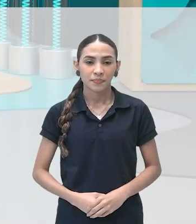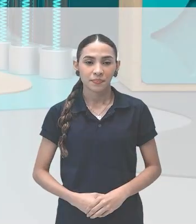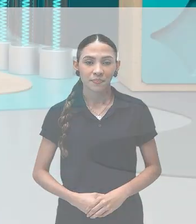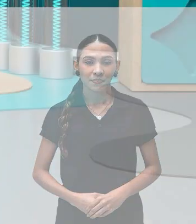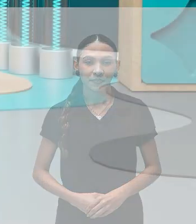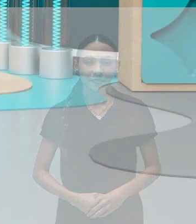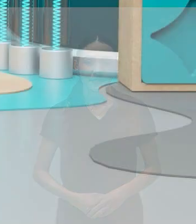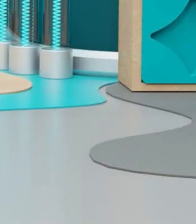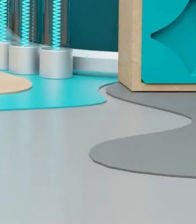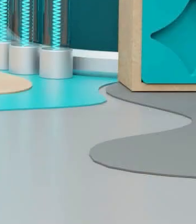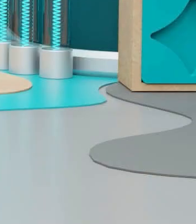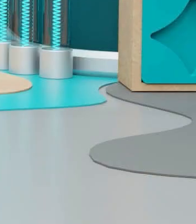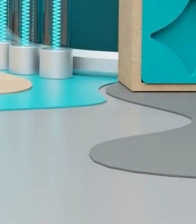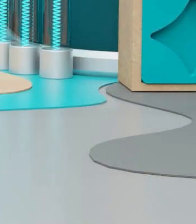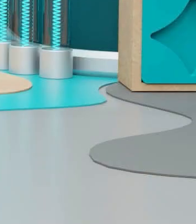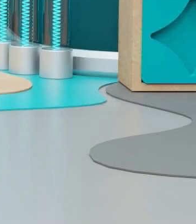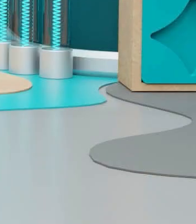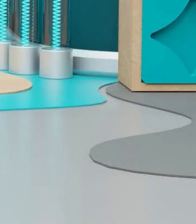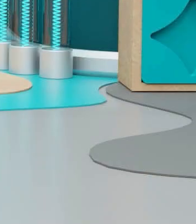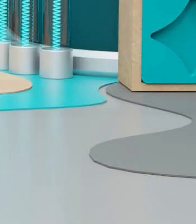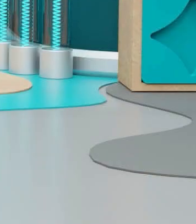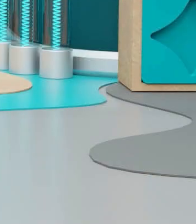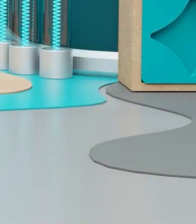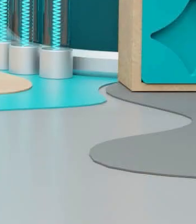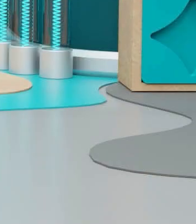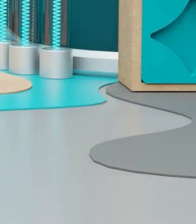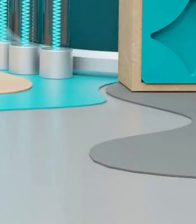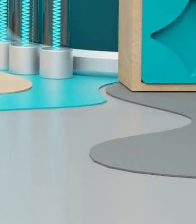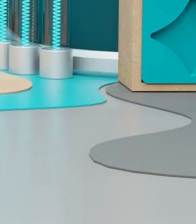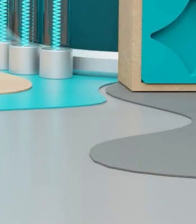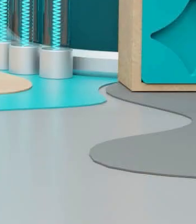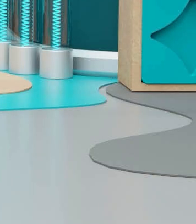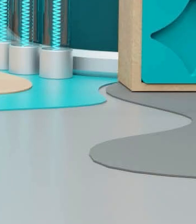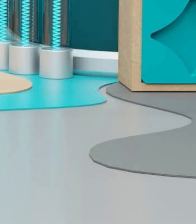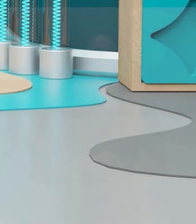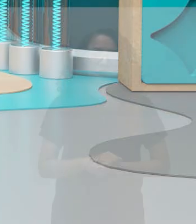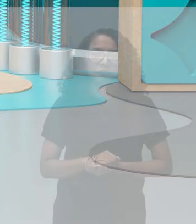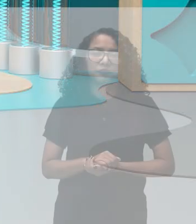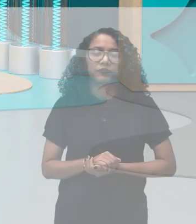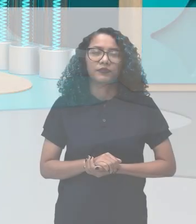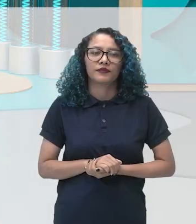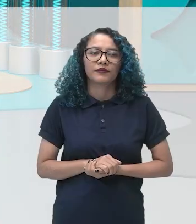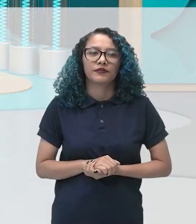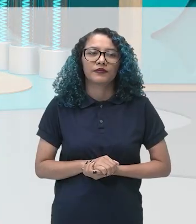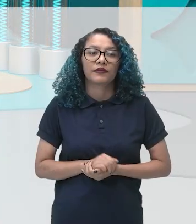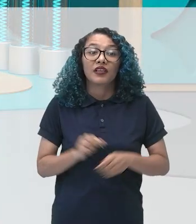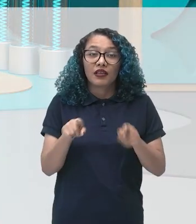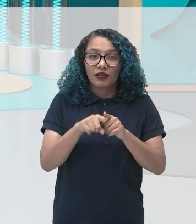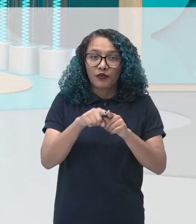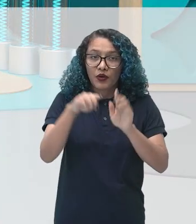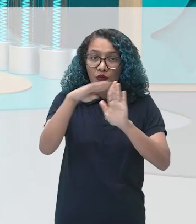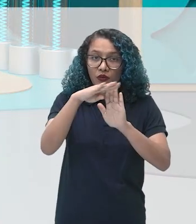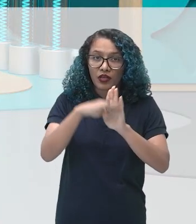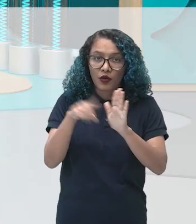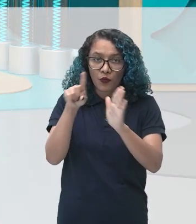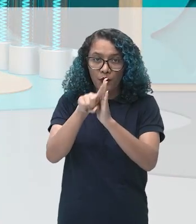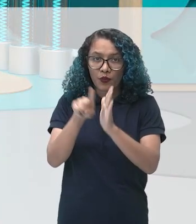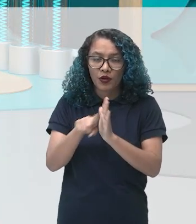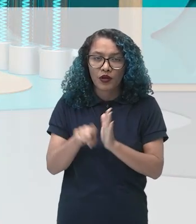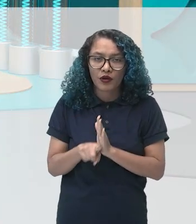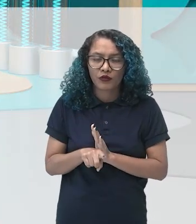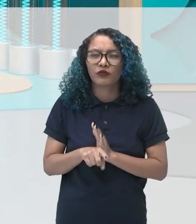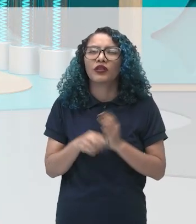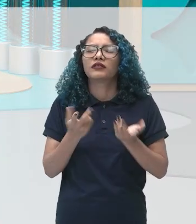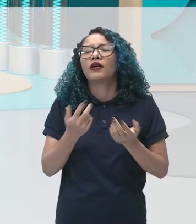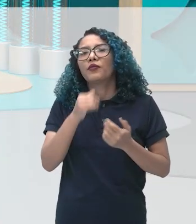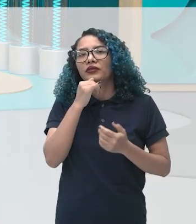então, por fim, um roteiro de perguntas. Como eu disse, você não vai simplesmente chegar, sentar